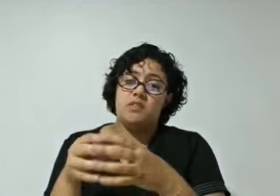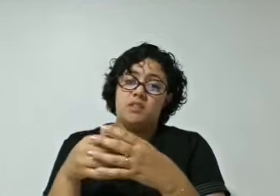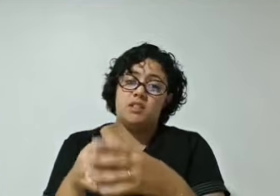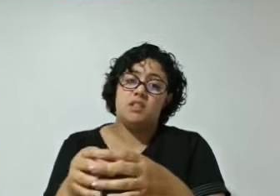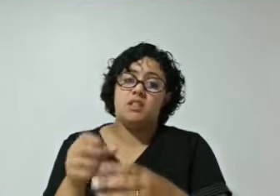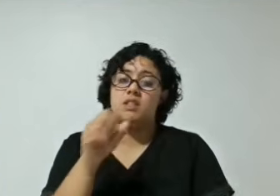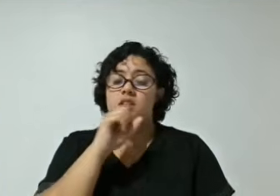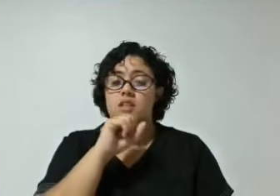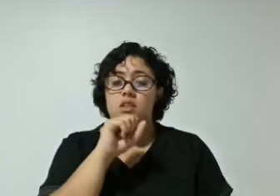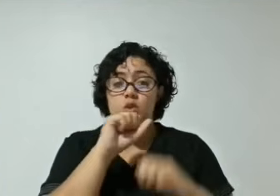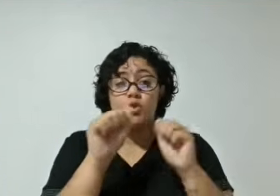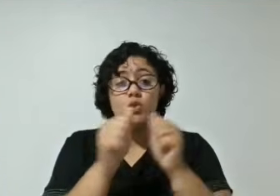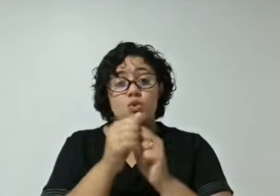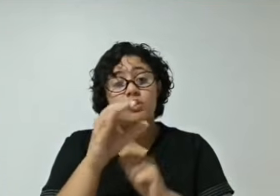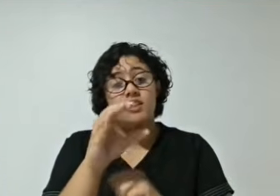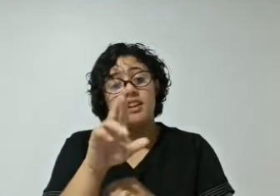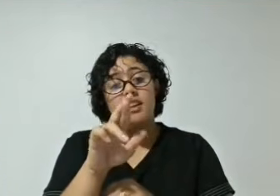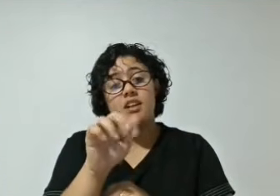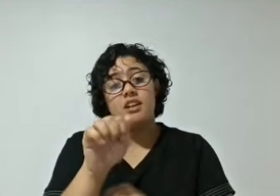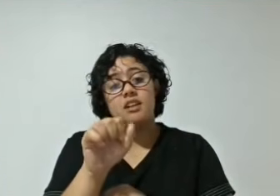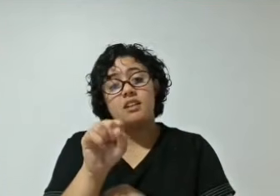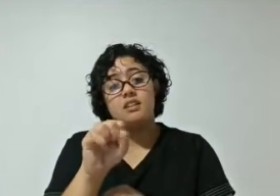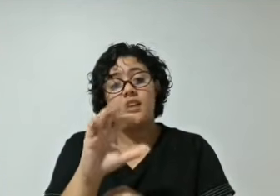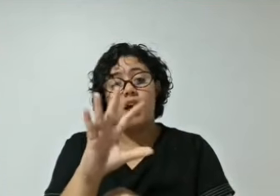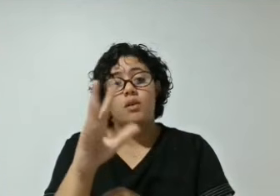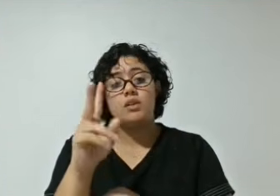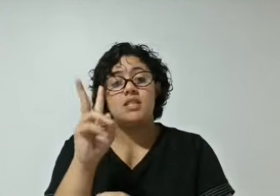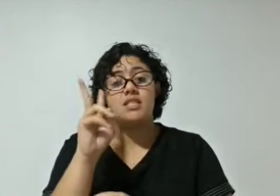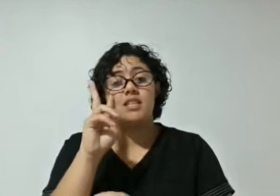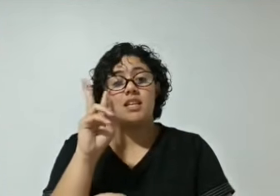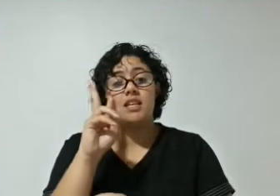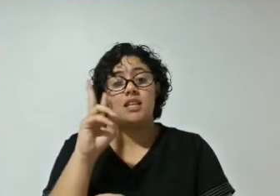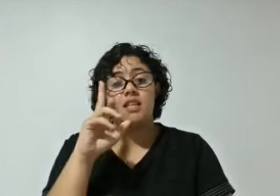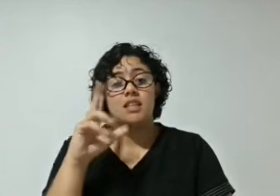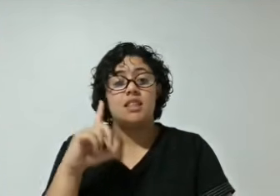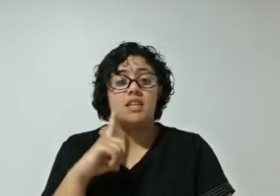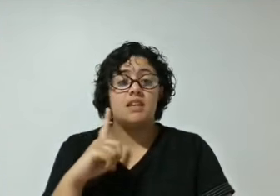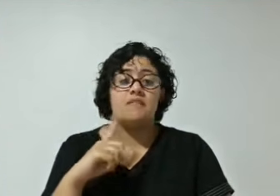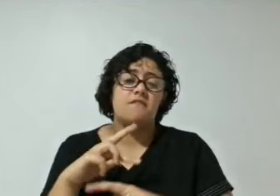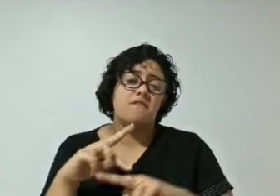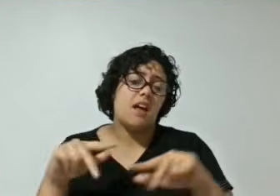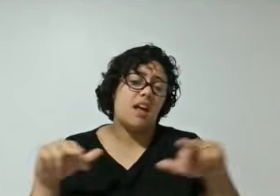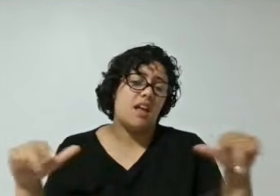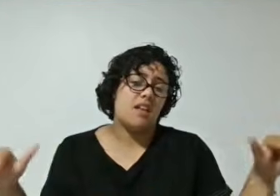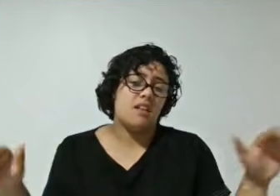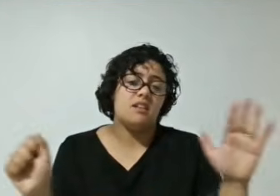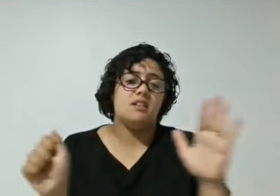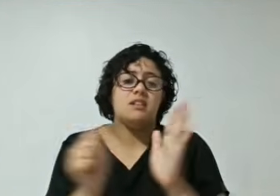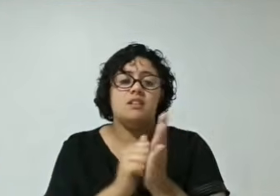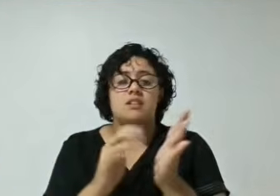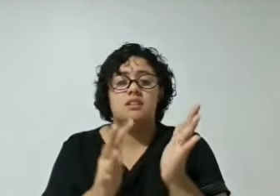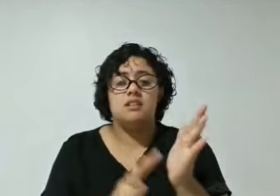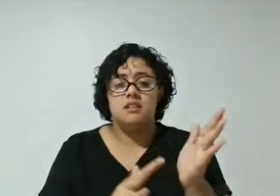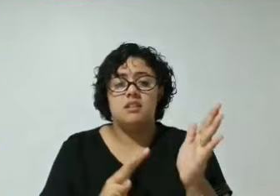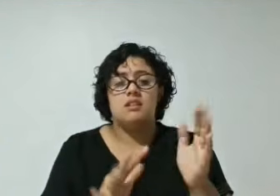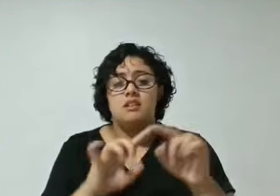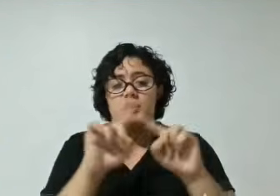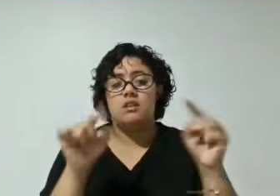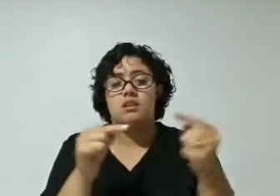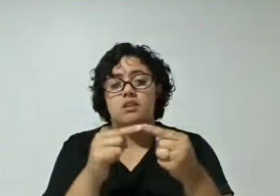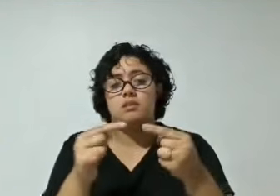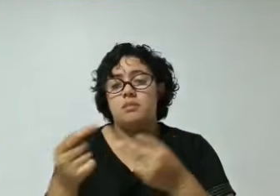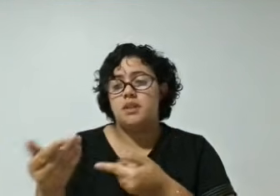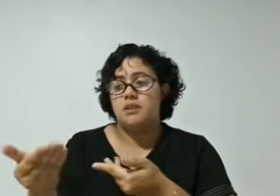CRAS. Isso acontece às segundas-feiras. Então, eles têm várias atividades através dessa mediação do